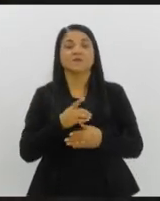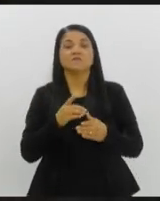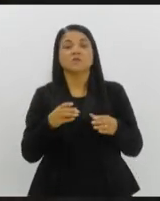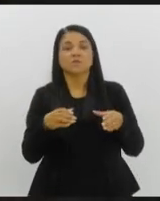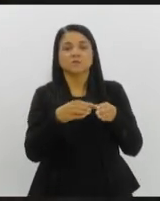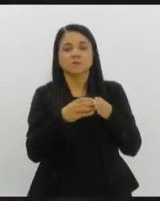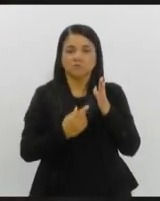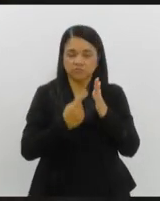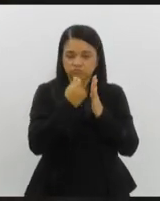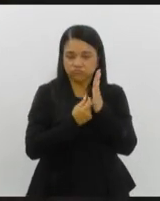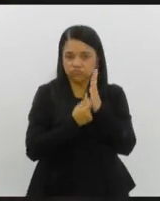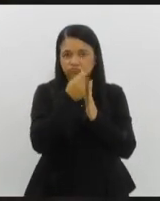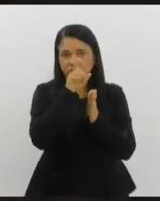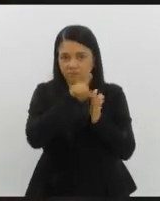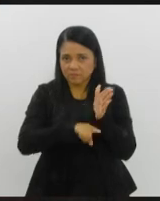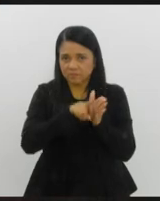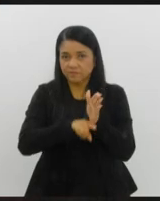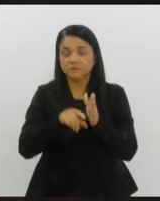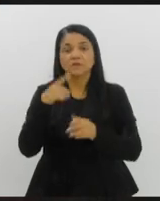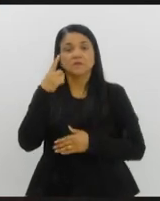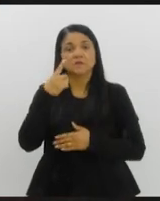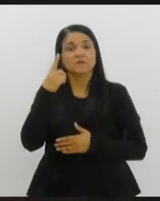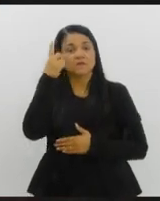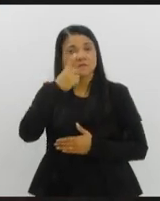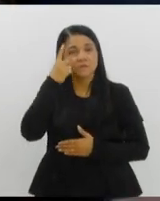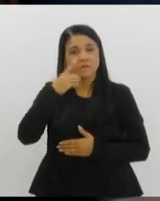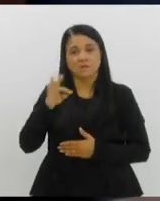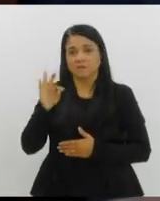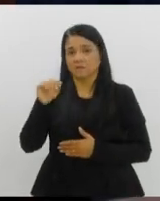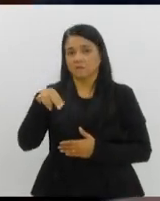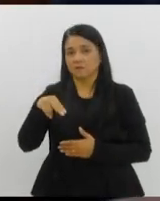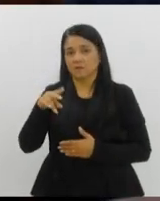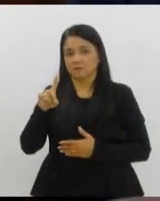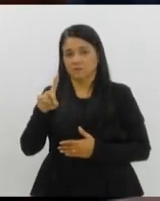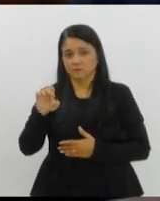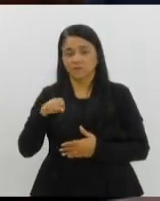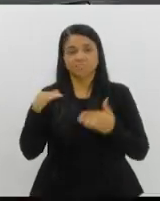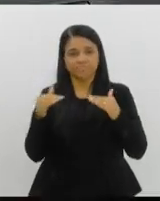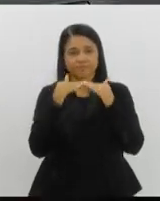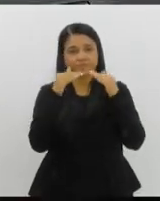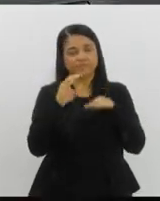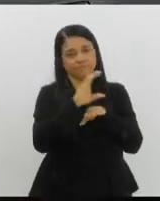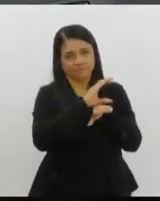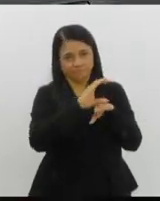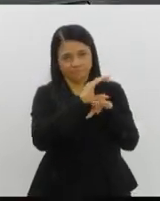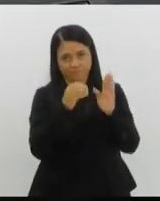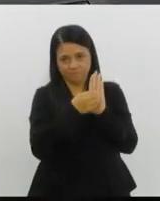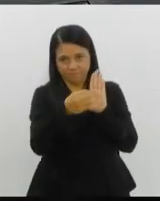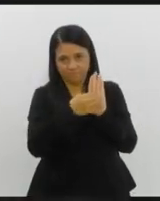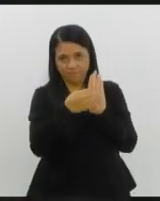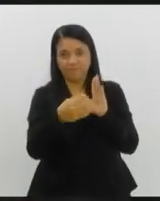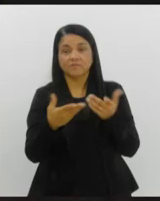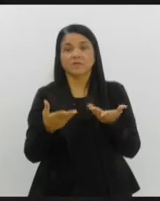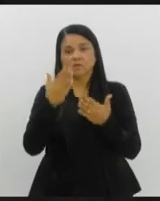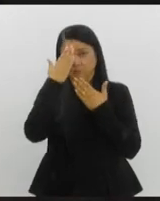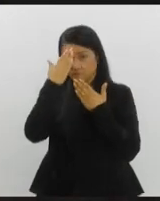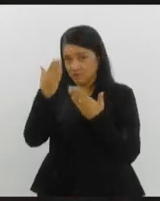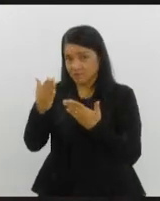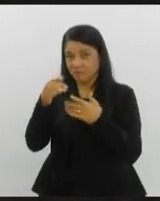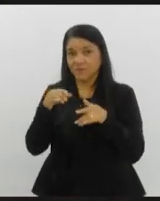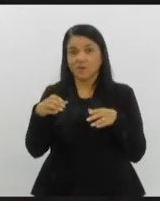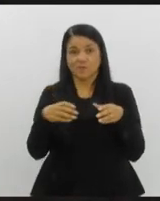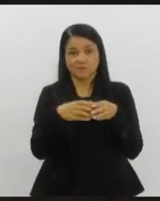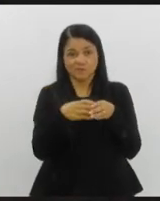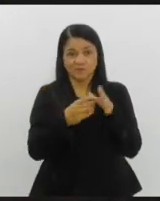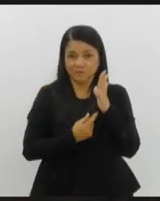Tributação, nosso presidente, deputado Tande Vieira. Parecer favorável, presidente. Muito obrigado. Pela